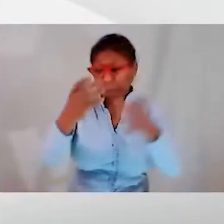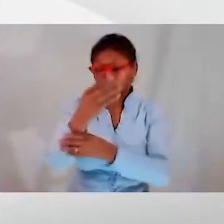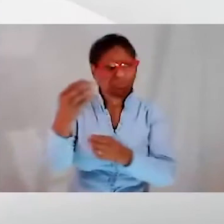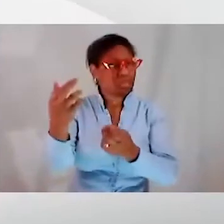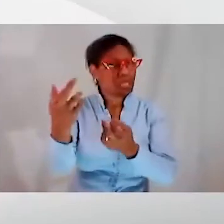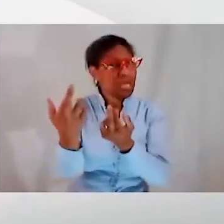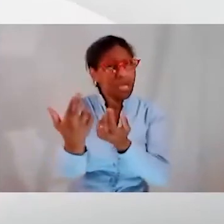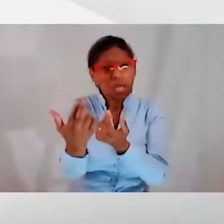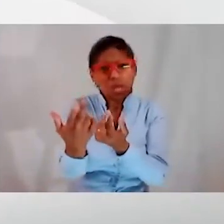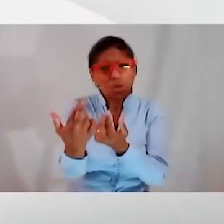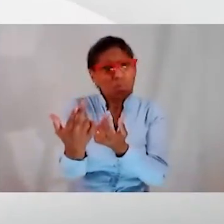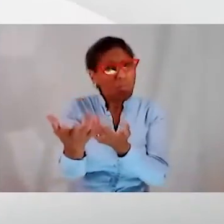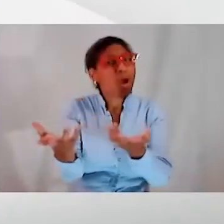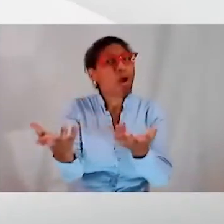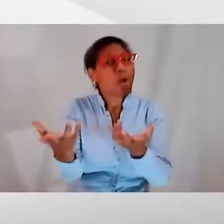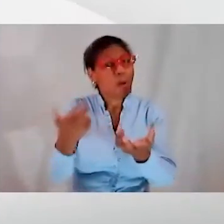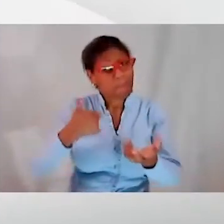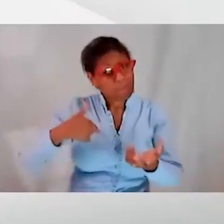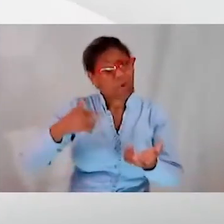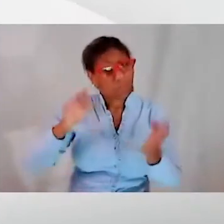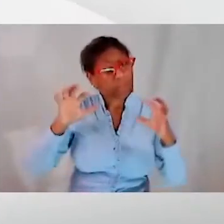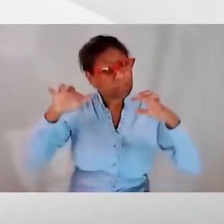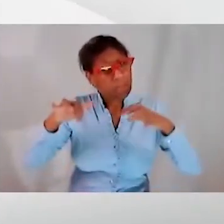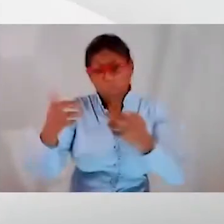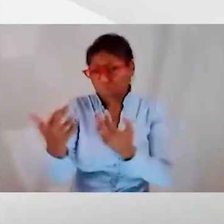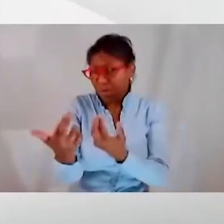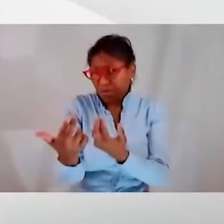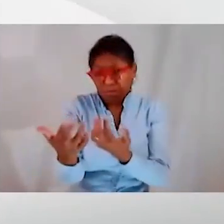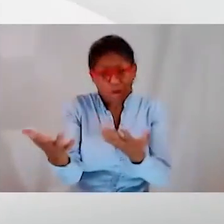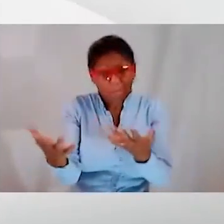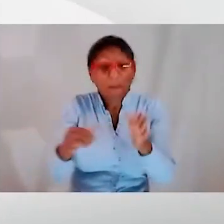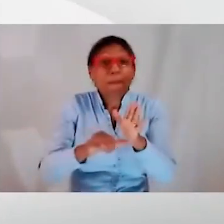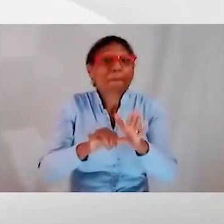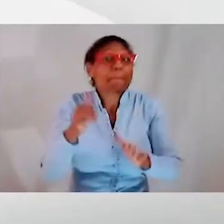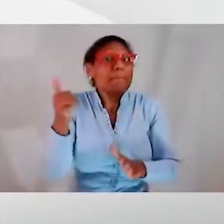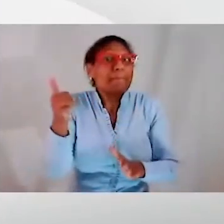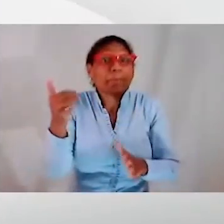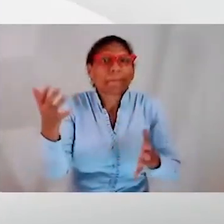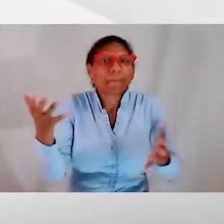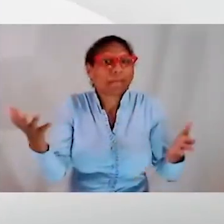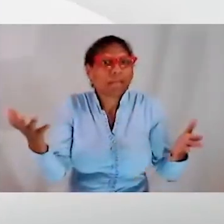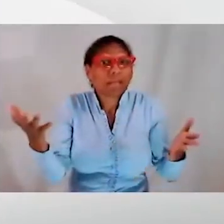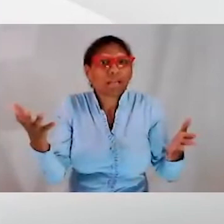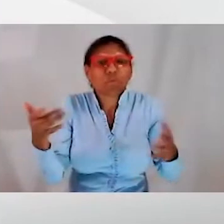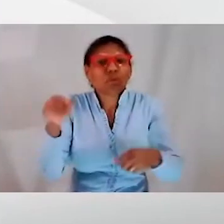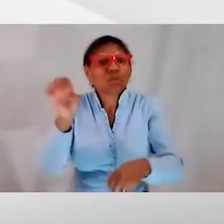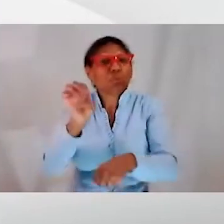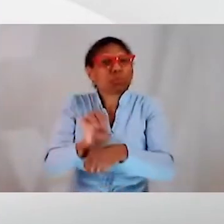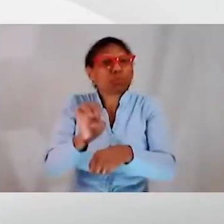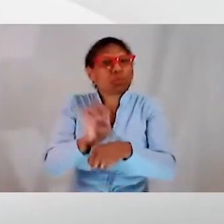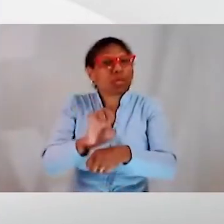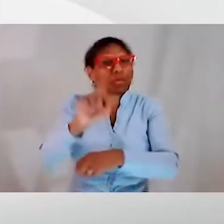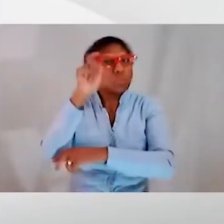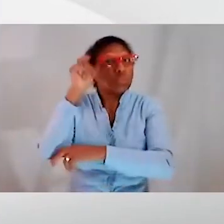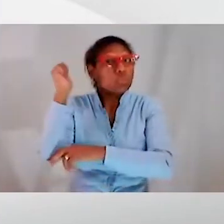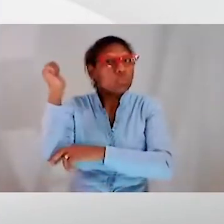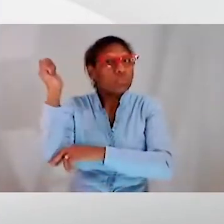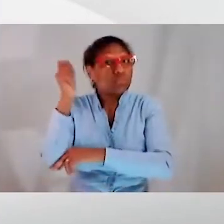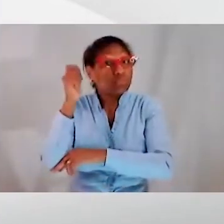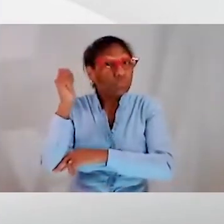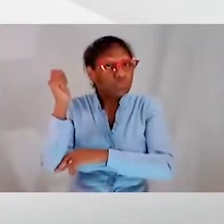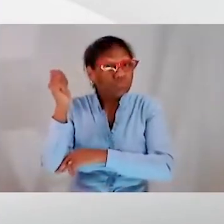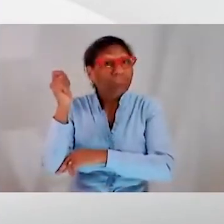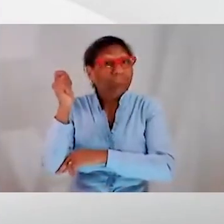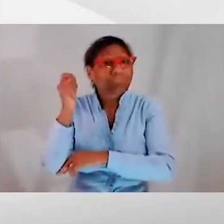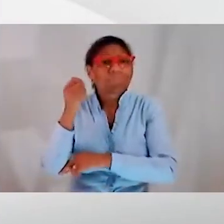ou pelo menos para nós animais, não é? É a primeira vez que no estado do Rio Grande do Sul, que